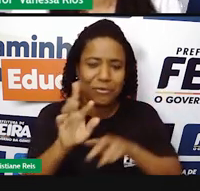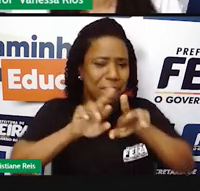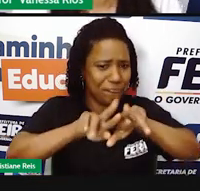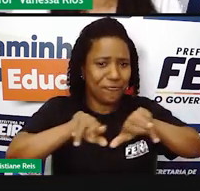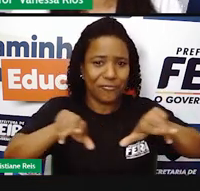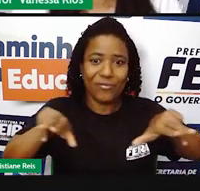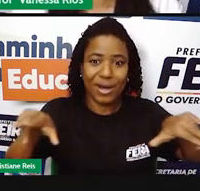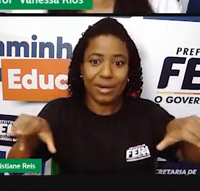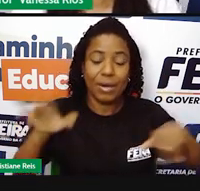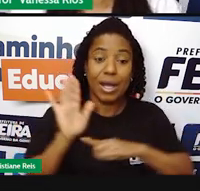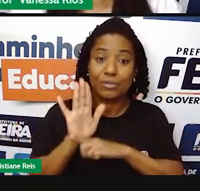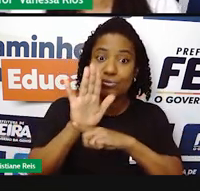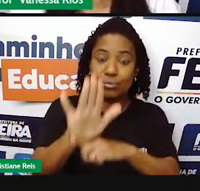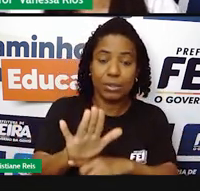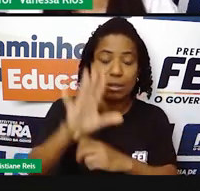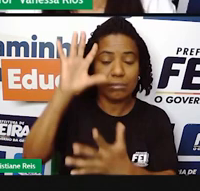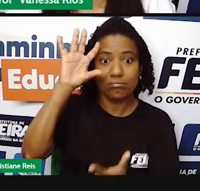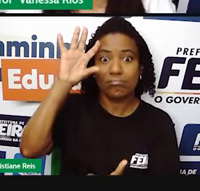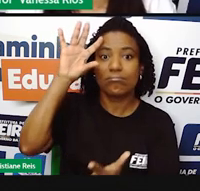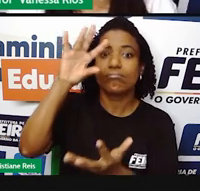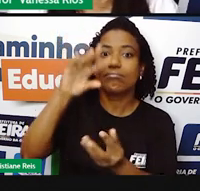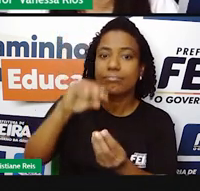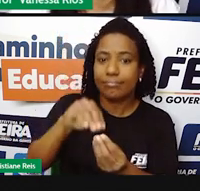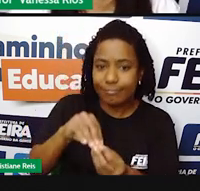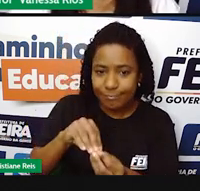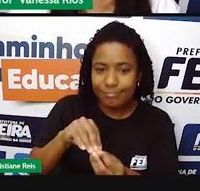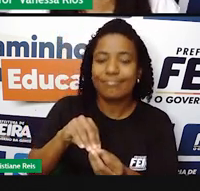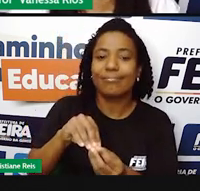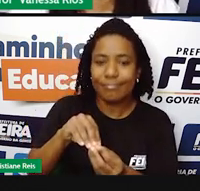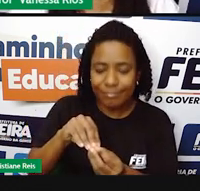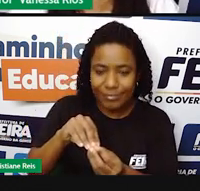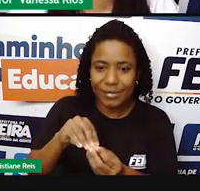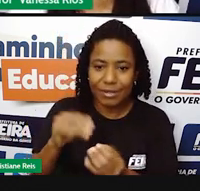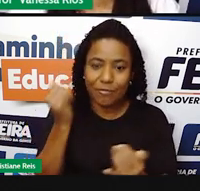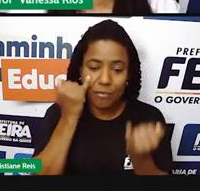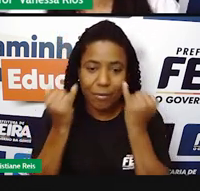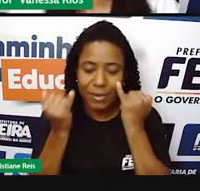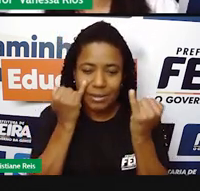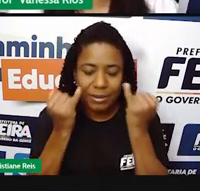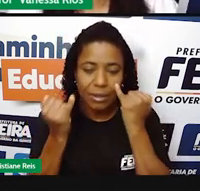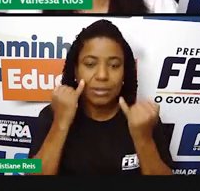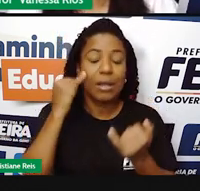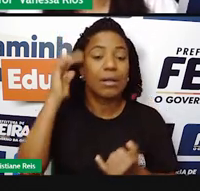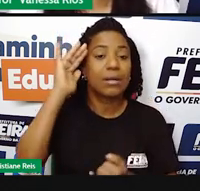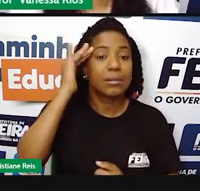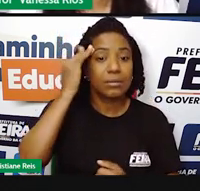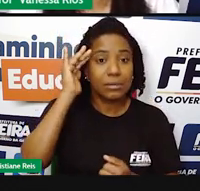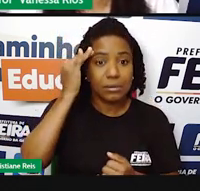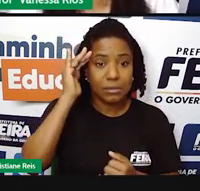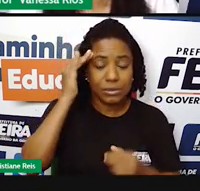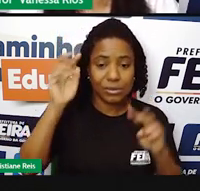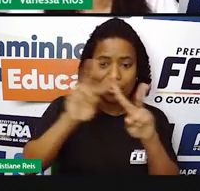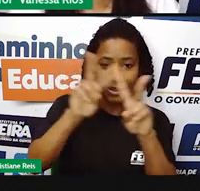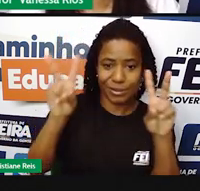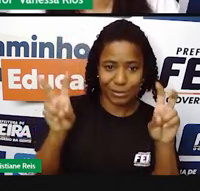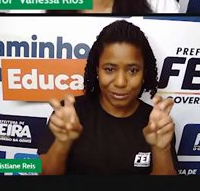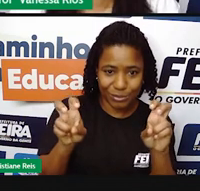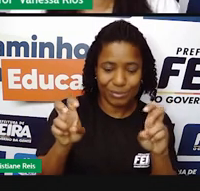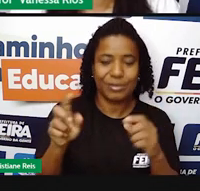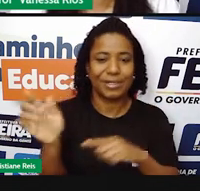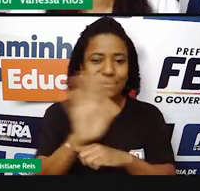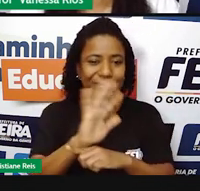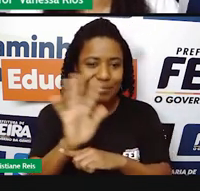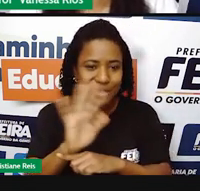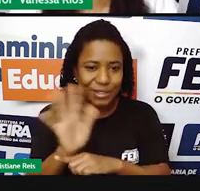da reportagem, que é trazer informações sobre o desperdício de água. Então, esse assunto, né, foi completado aí com vídeos,